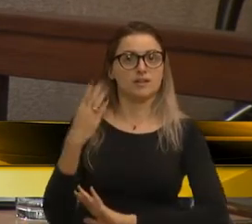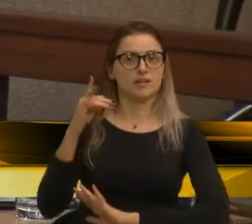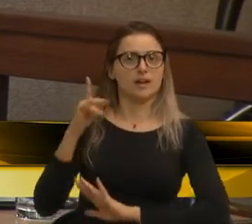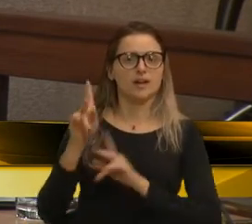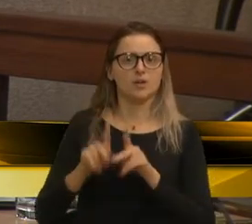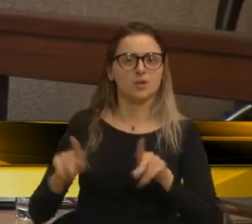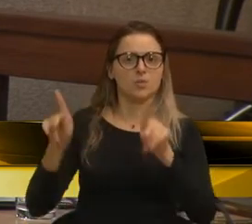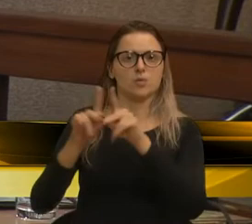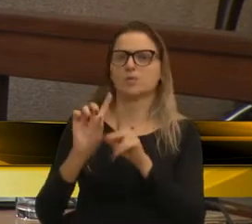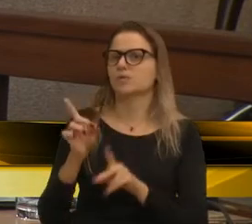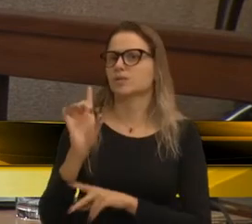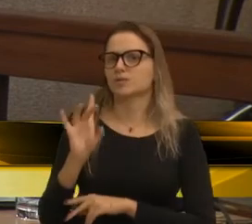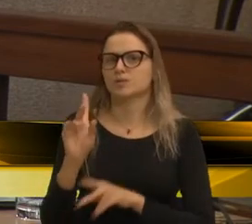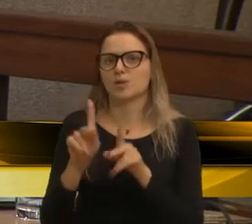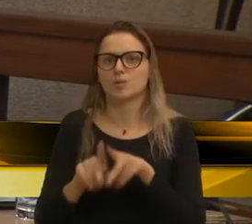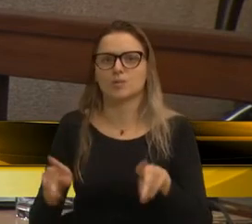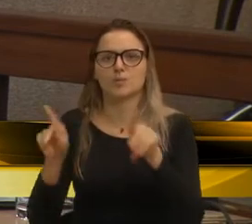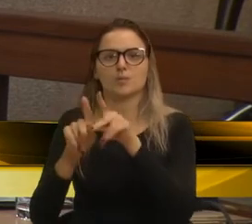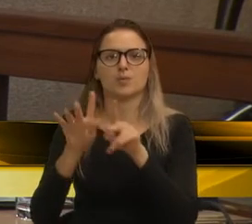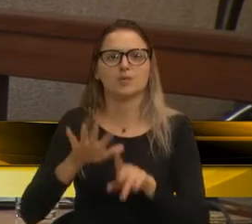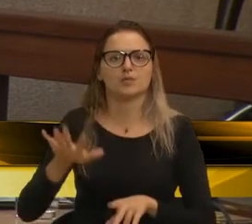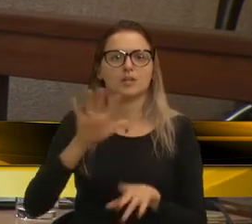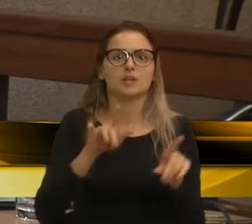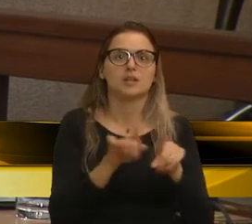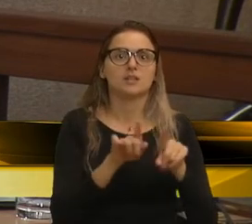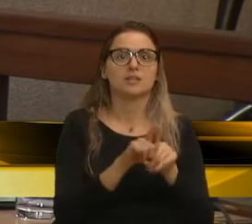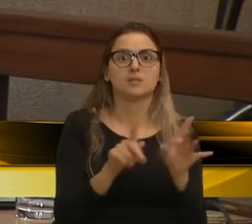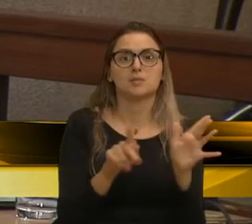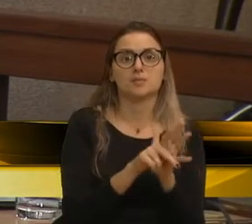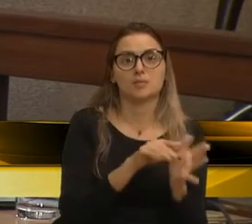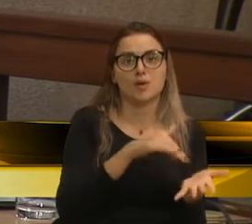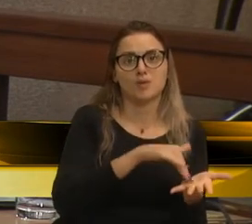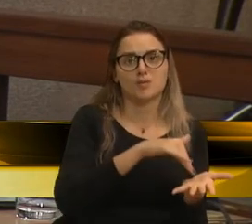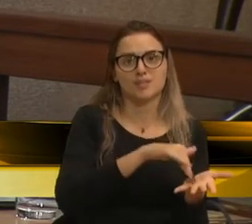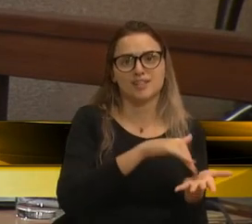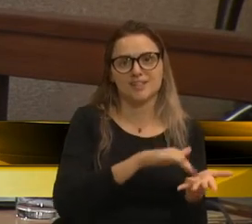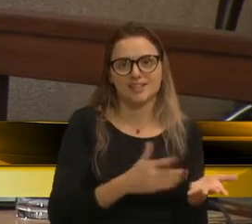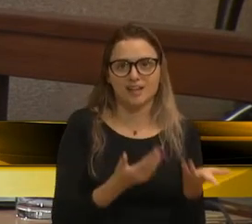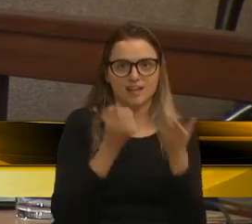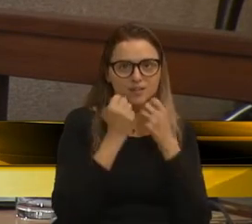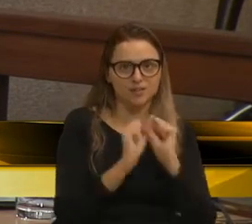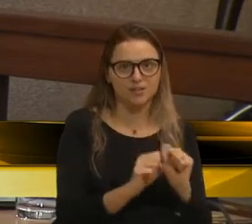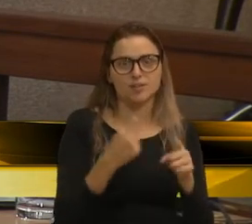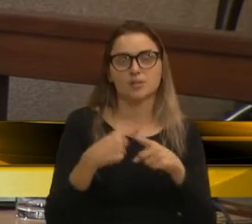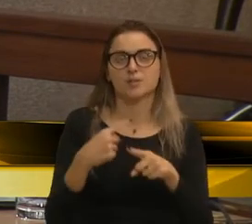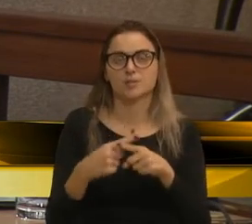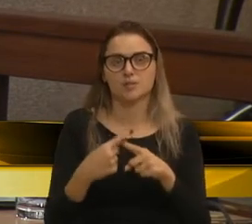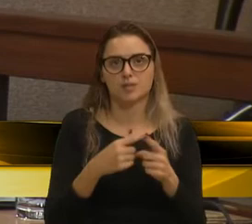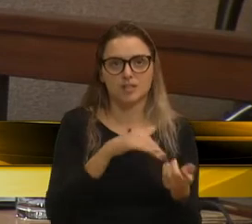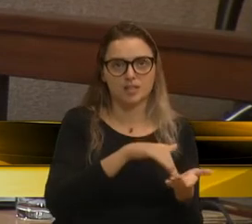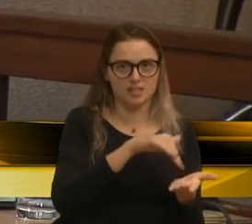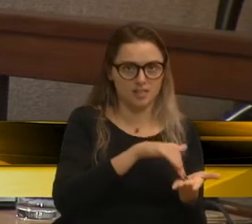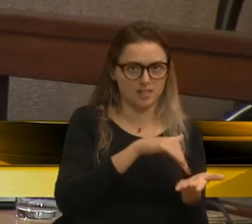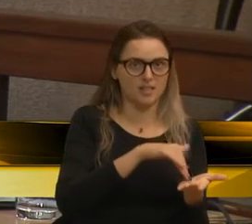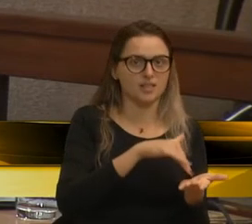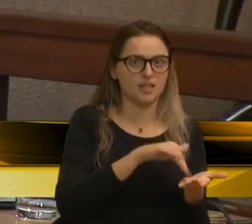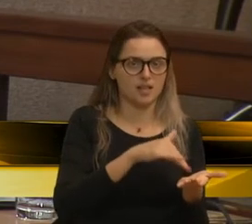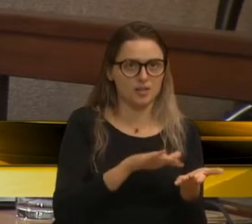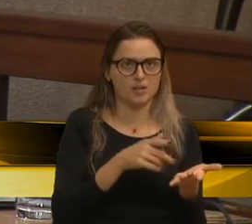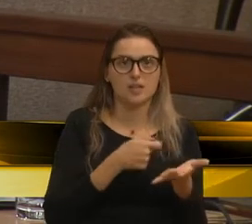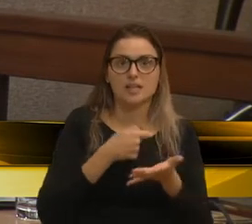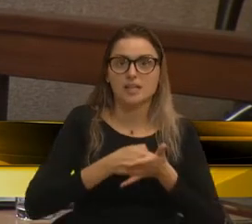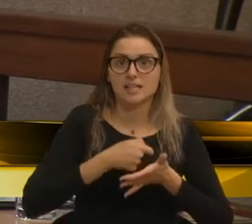mas não só para a população de um modo geral, também para os seus secretários, porque enquanto o secretário estava